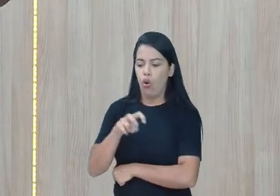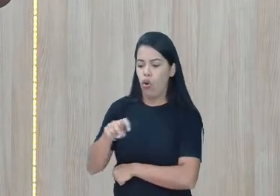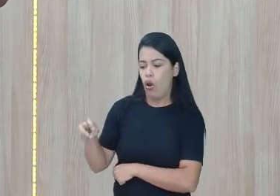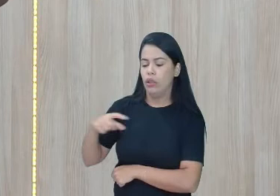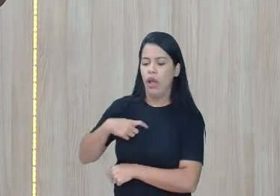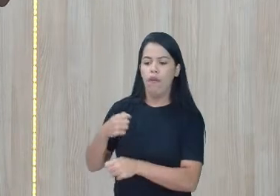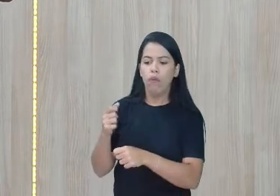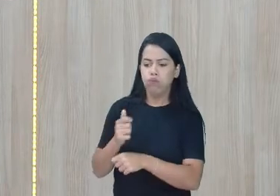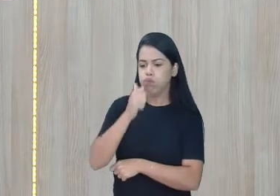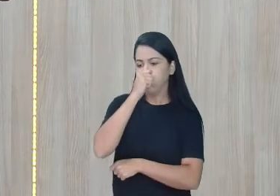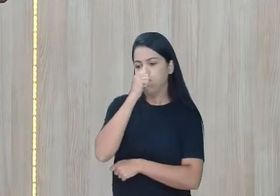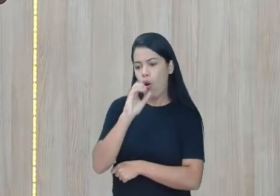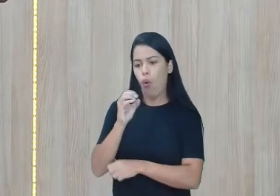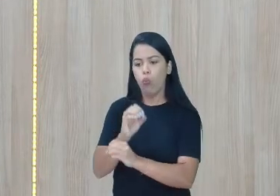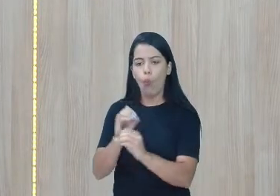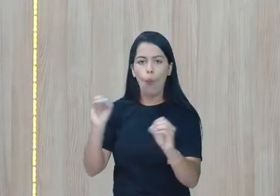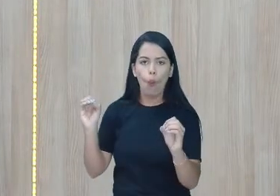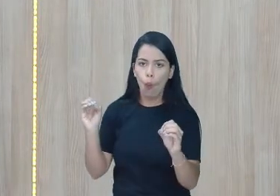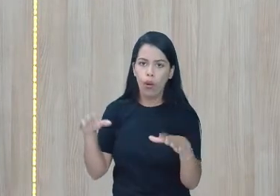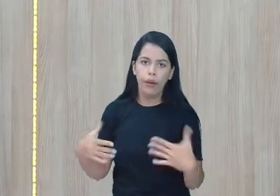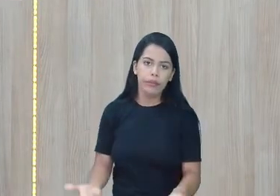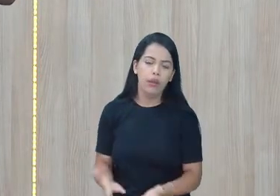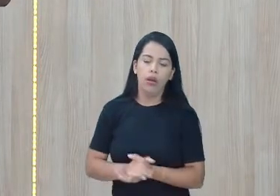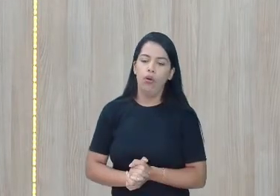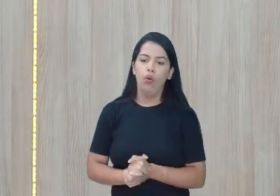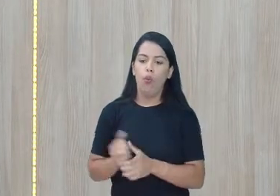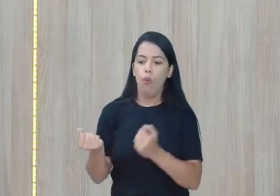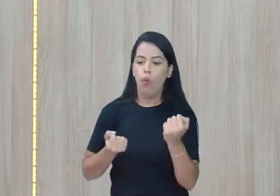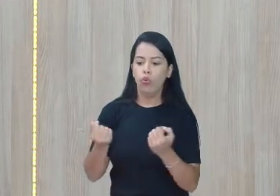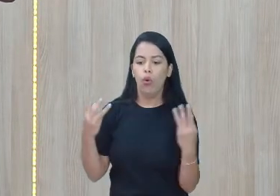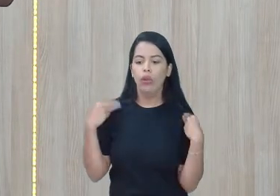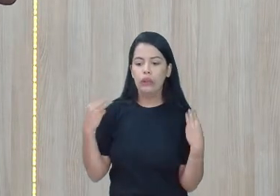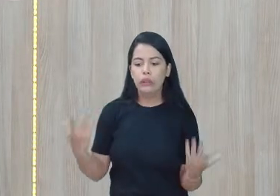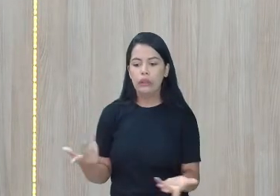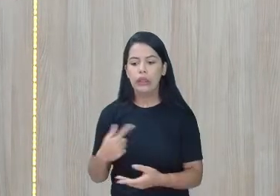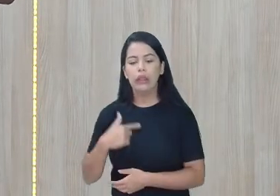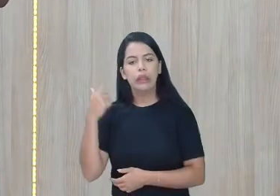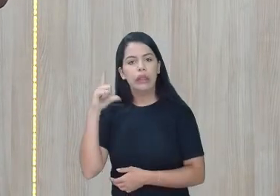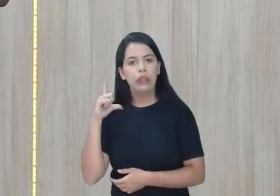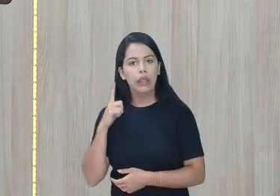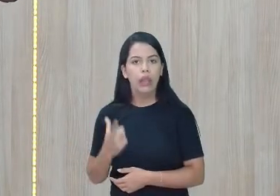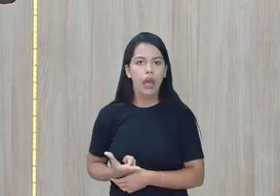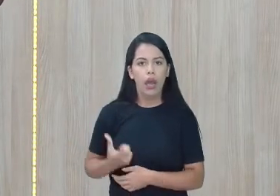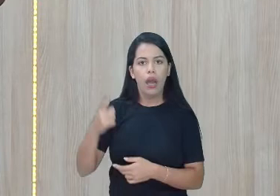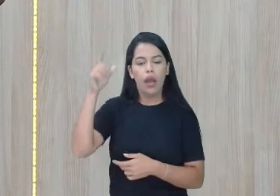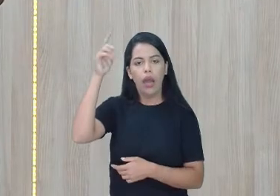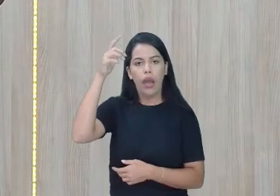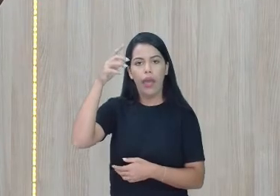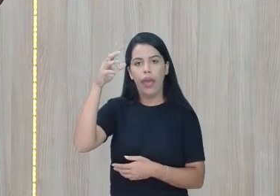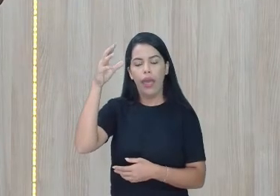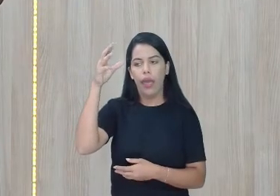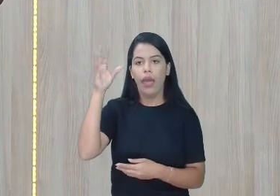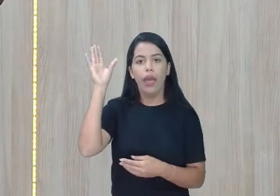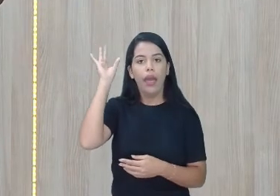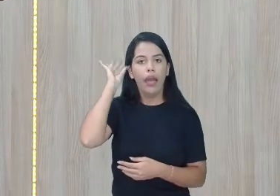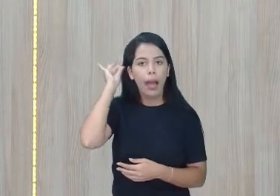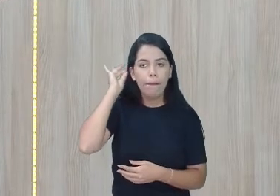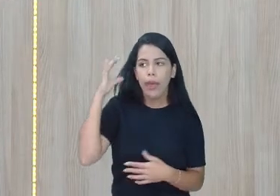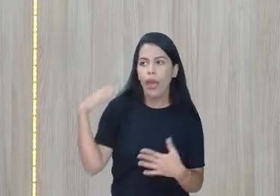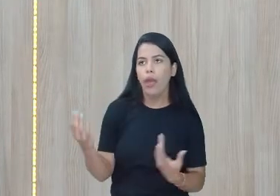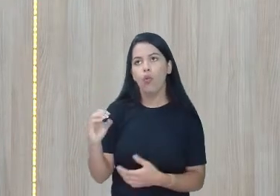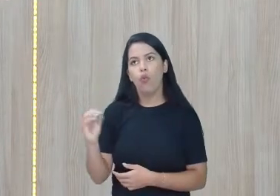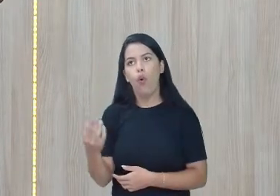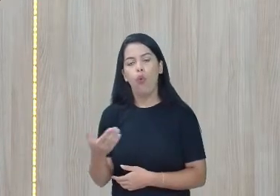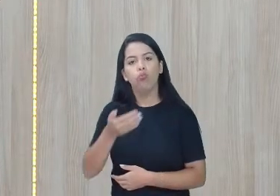estava vazio, e o motorista estava assim, tinha cabelo, era careca, como é que era? Então, a partir desse momento, eu estou fazendo